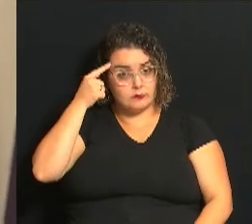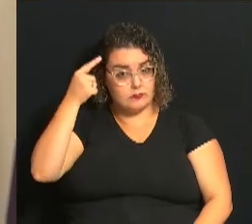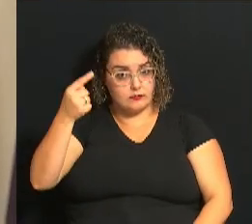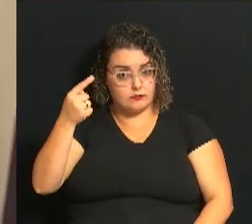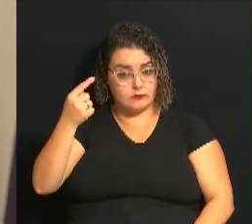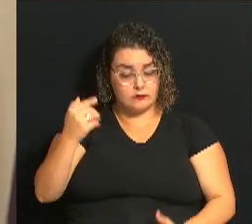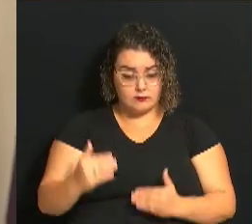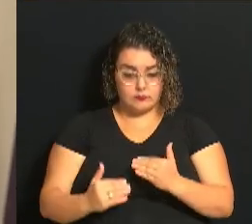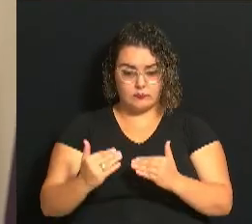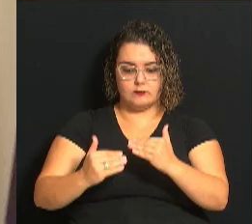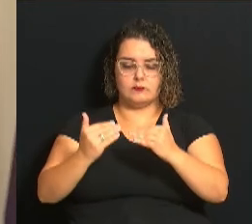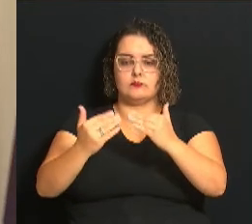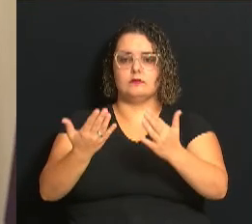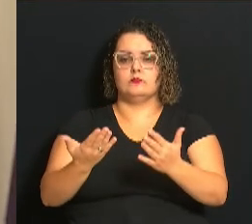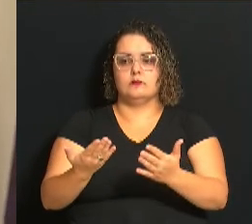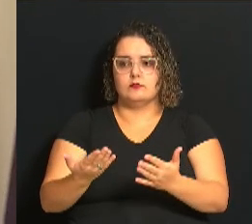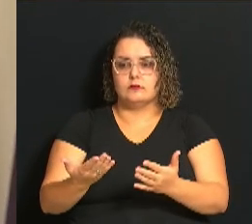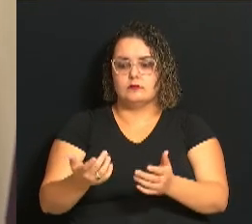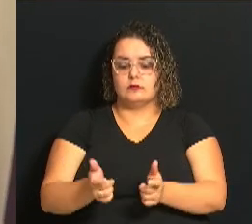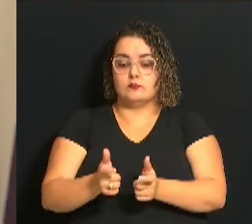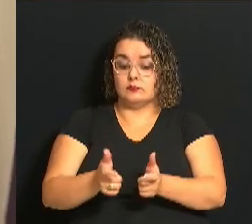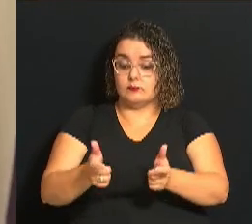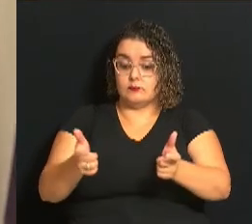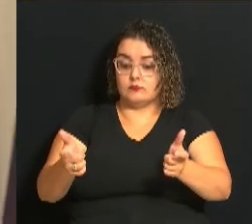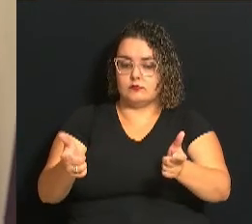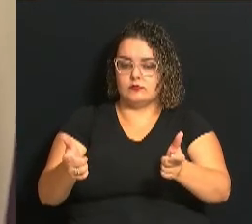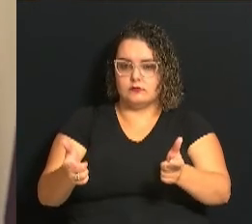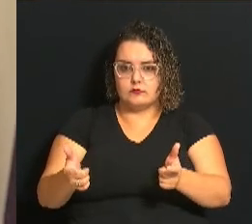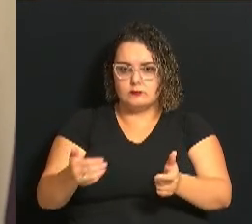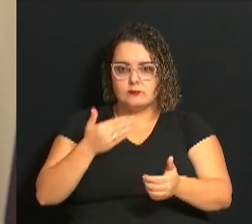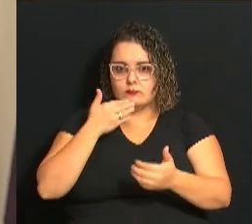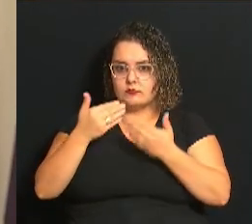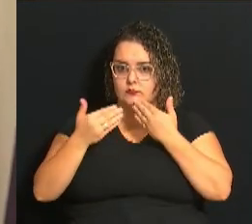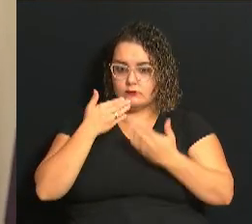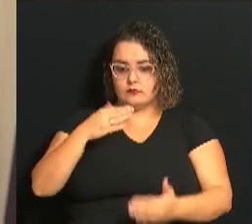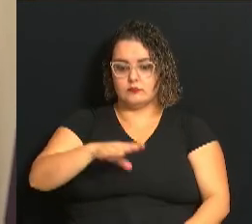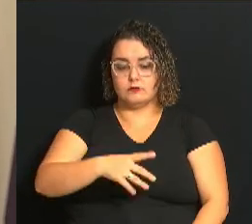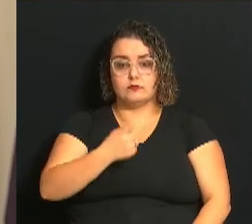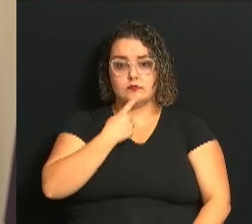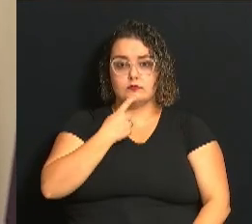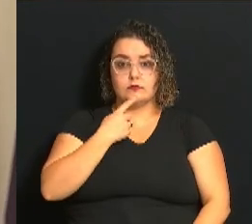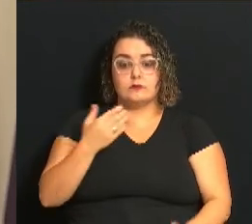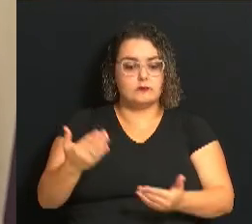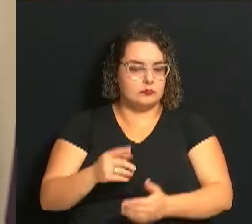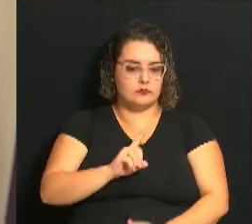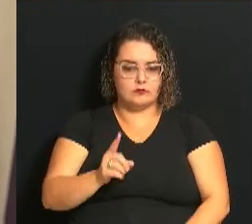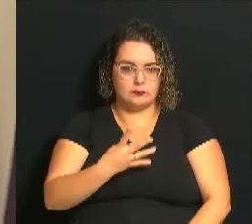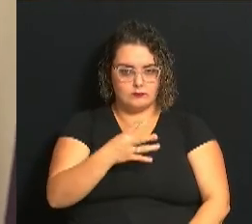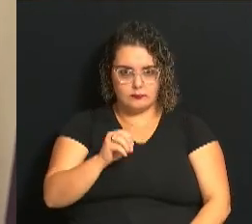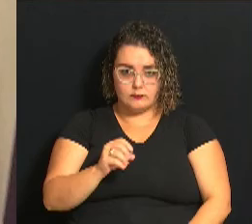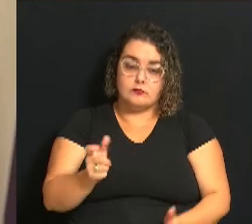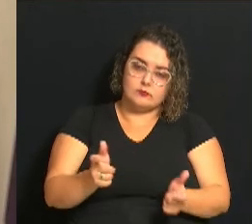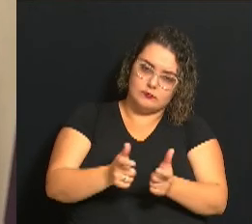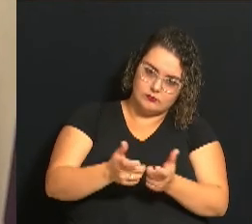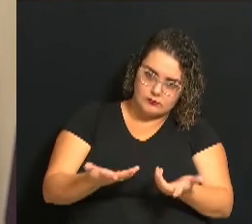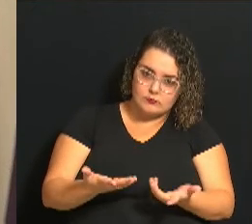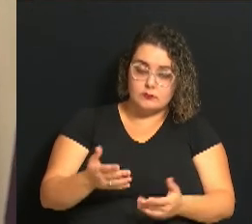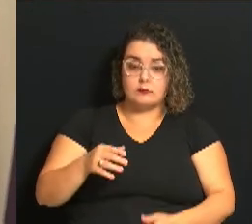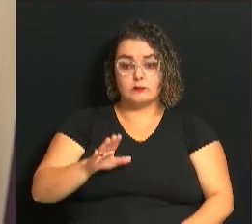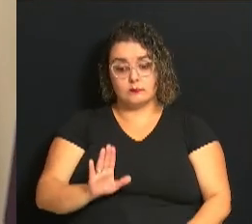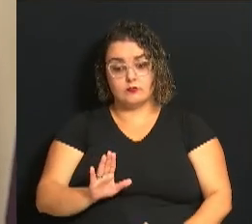escalabilidade, ou seja, no aumento da demanda do município. Hoje não demanda 40, demanda um pouco menos. Então ele vem,